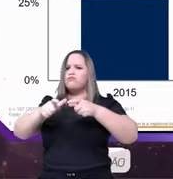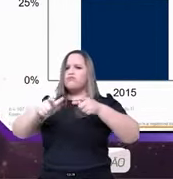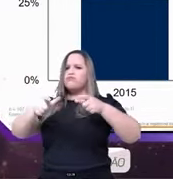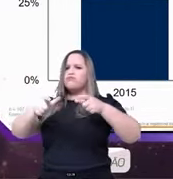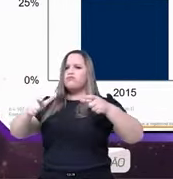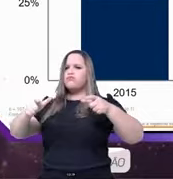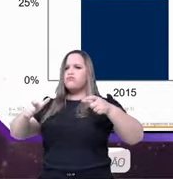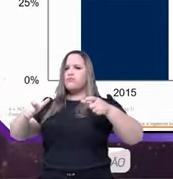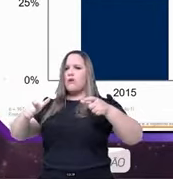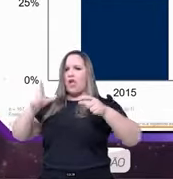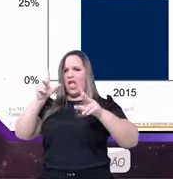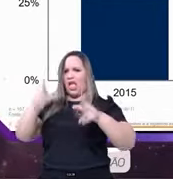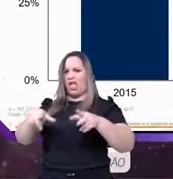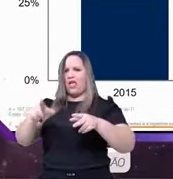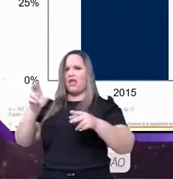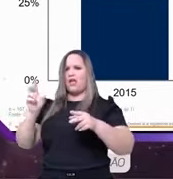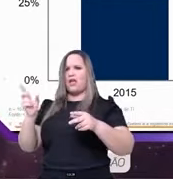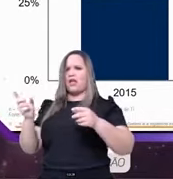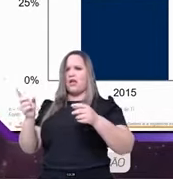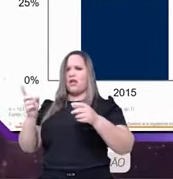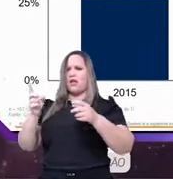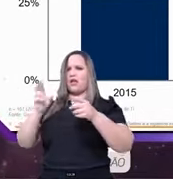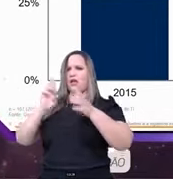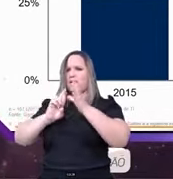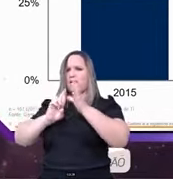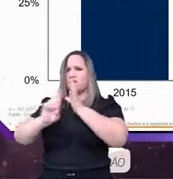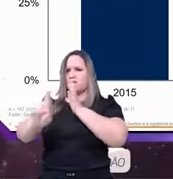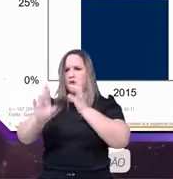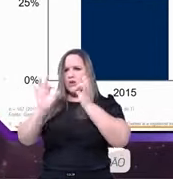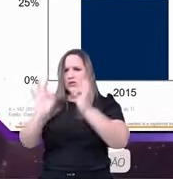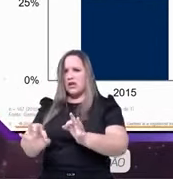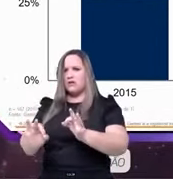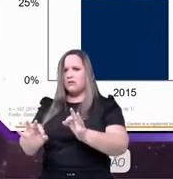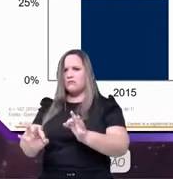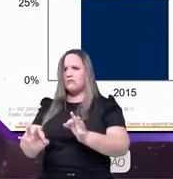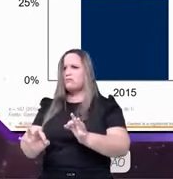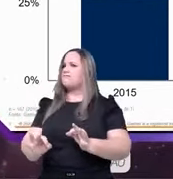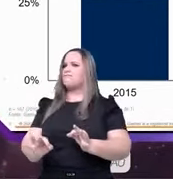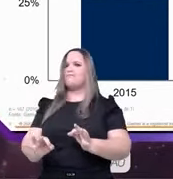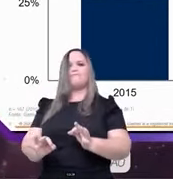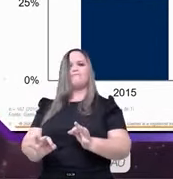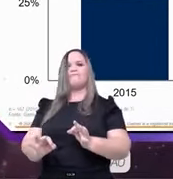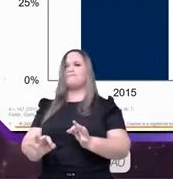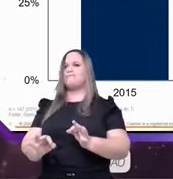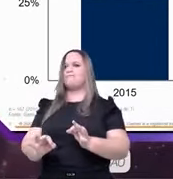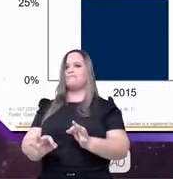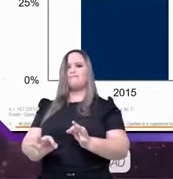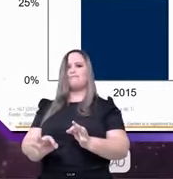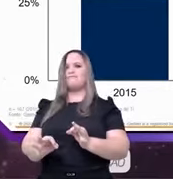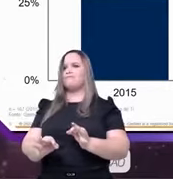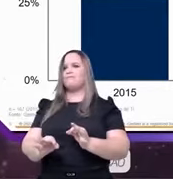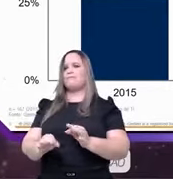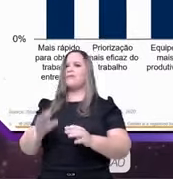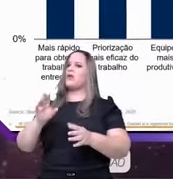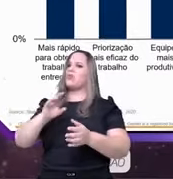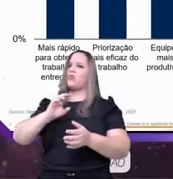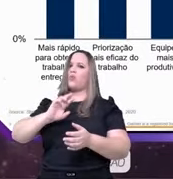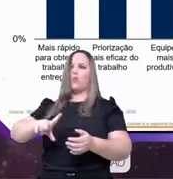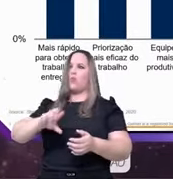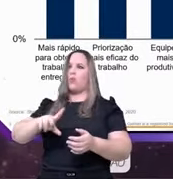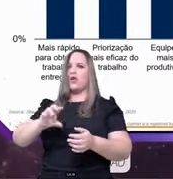significa resultado. Qual é o resultado? E aí eu trago os resultados não só da aplicação do ágil